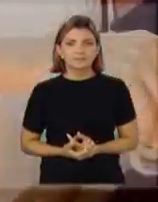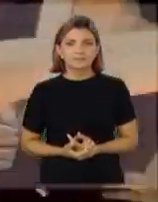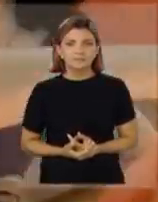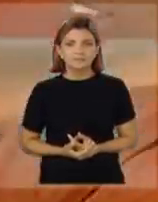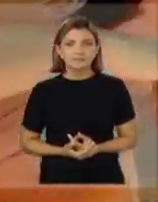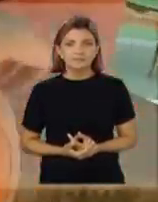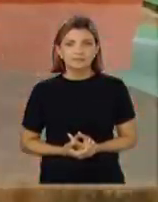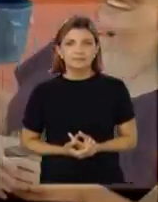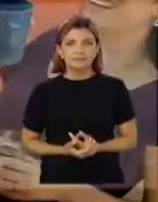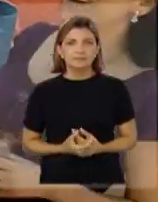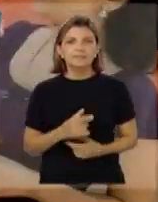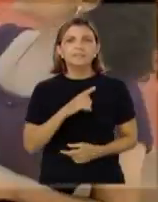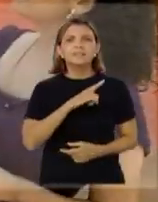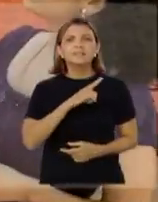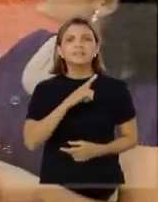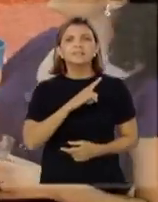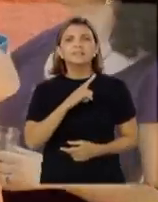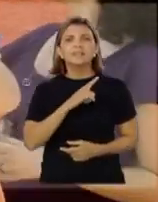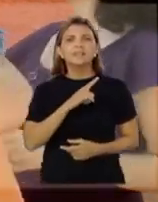Calma. Oh.